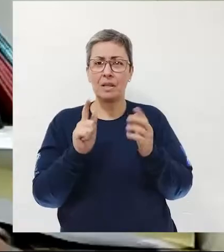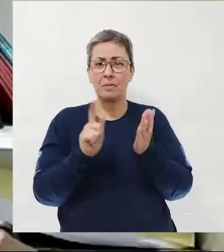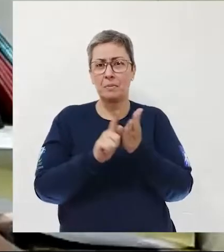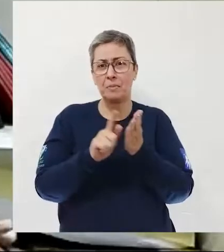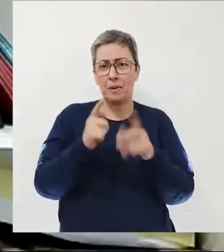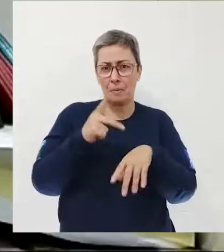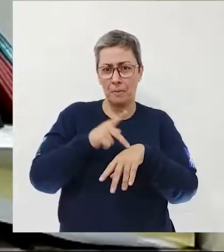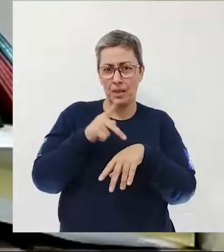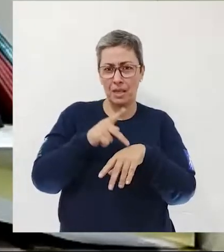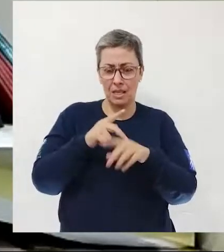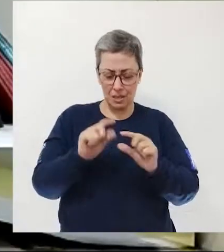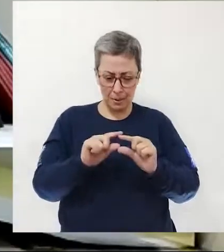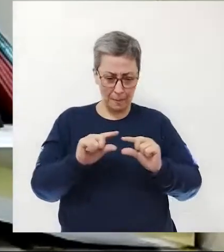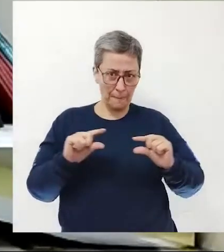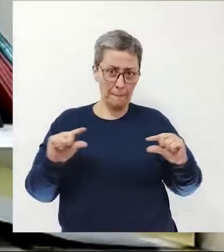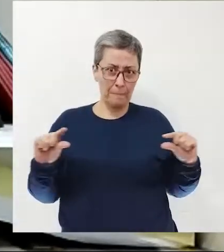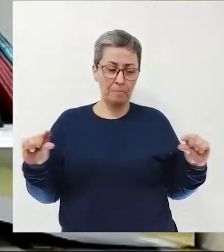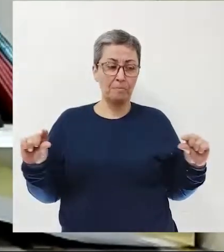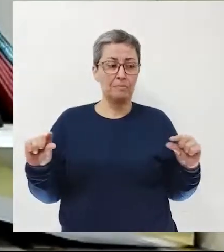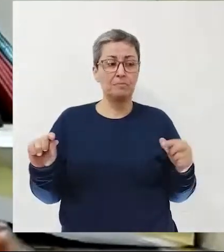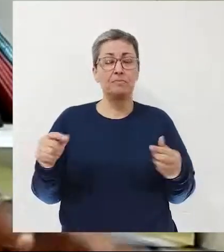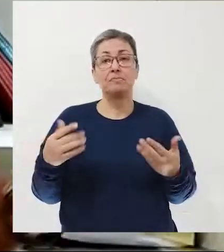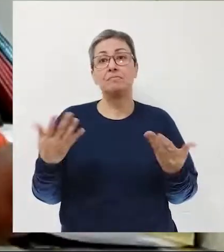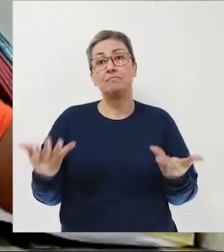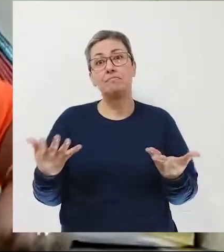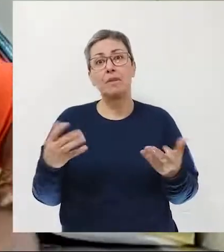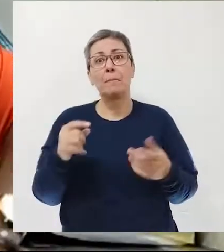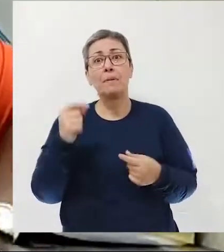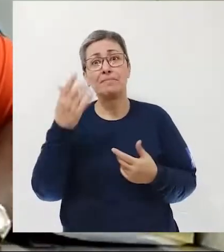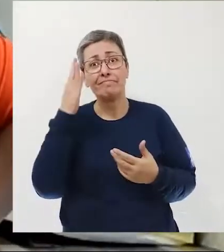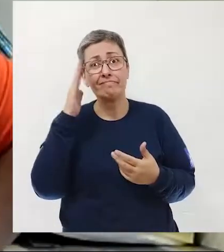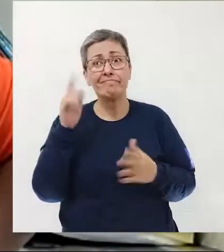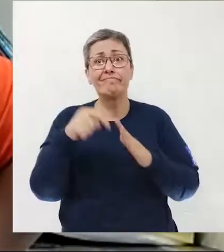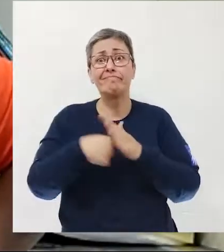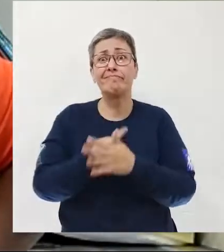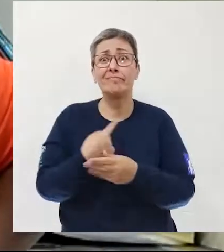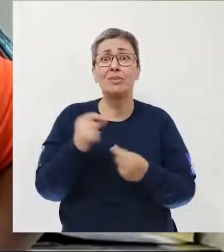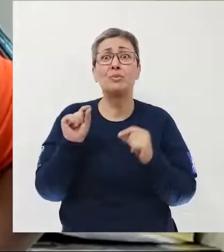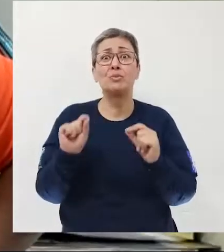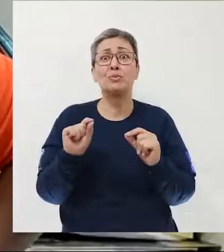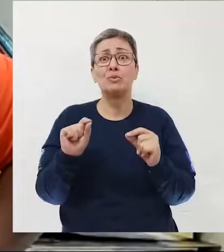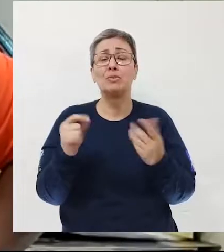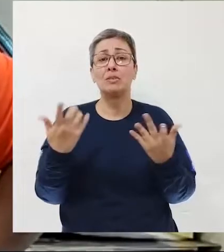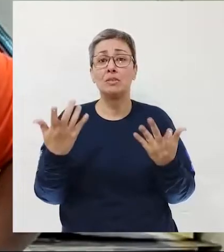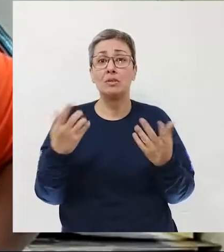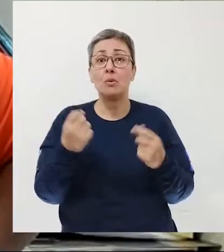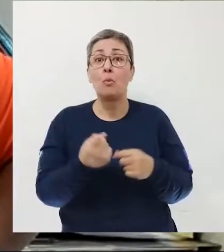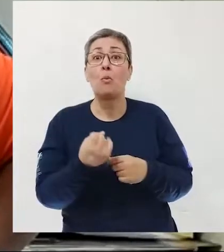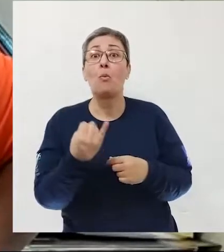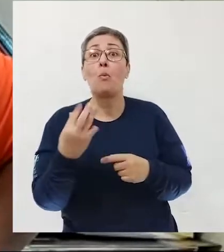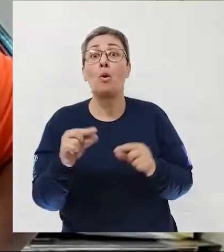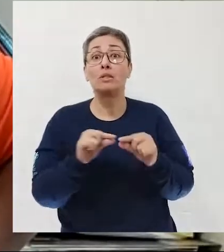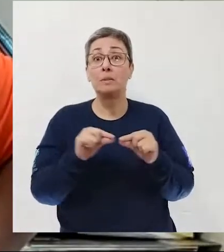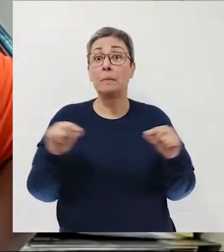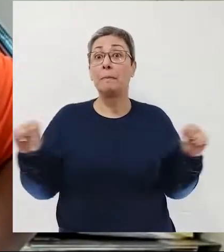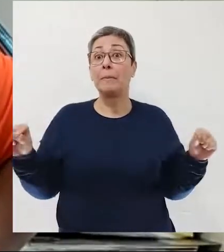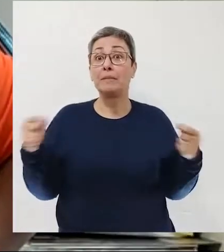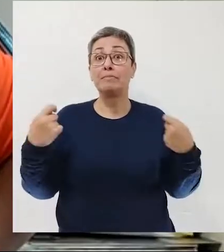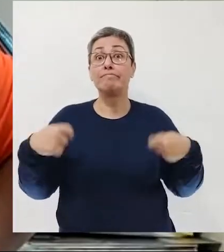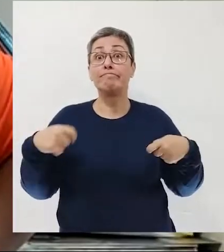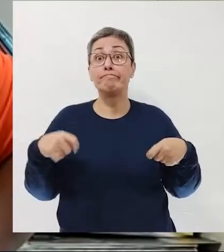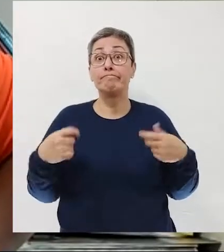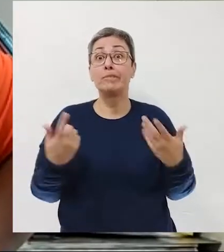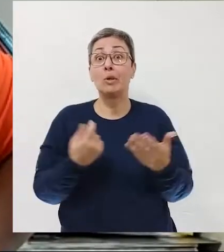gente usa para fazer só o rodapé. Mas sabe o que ela me perguntou? Quantos metros ela